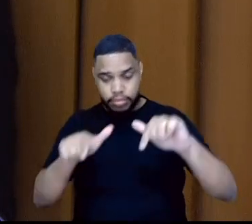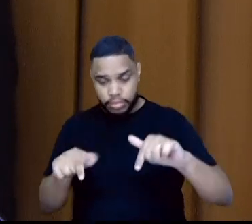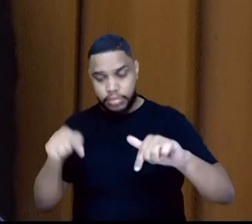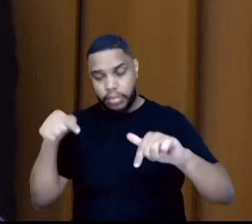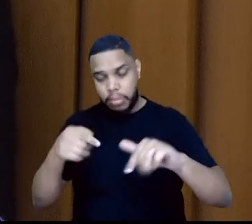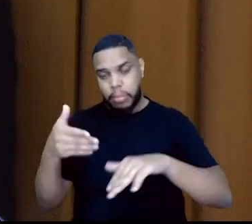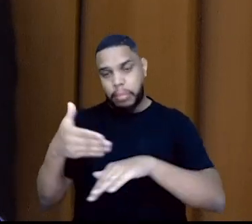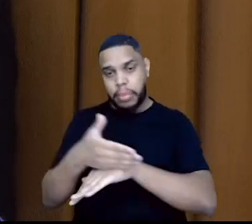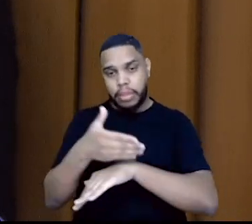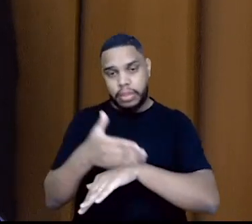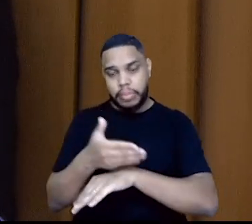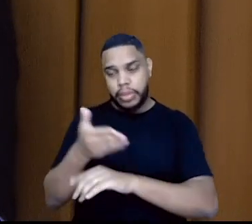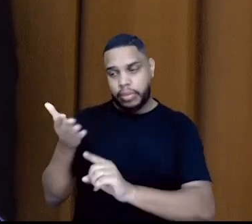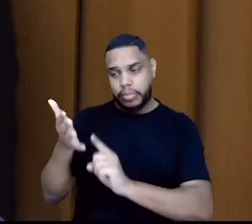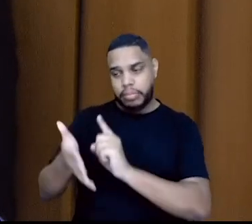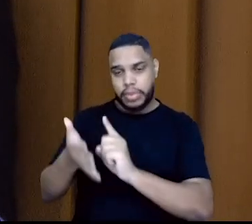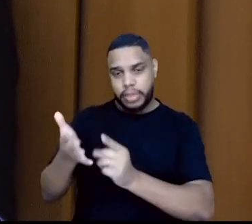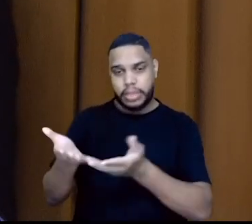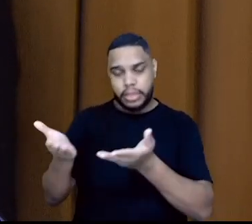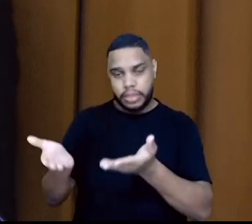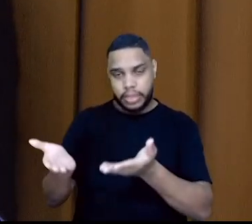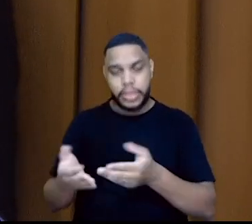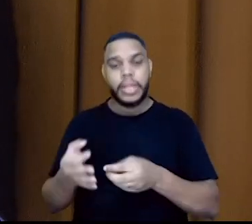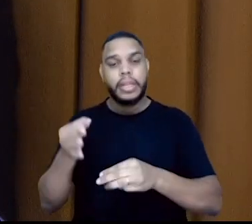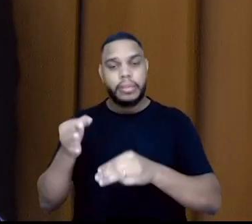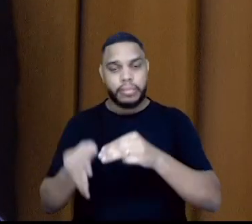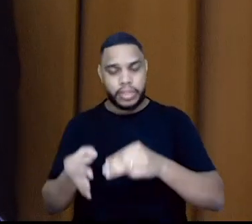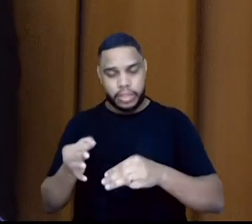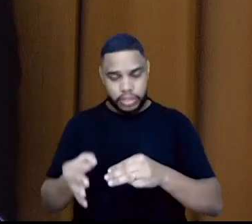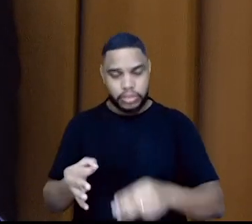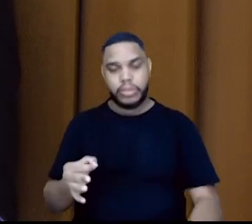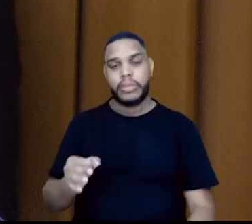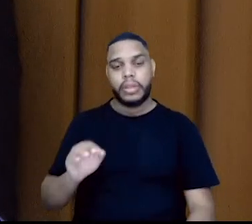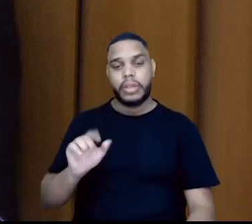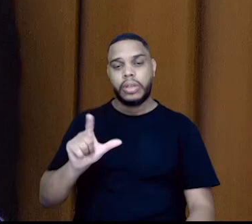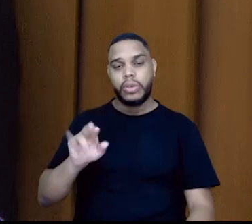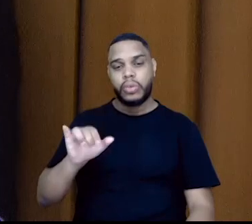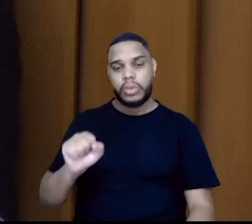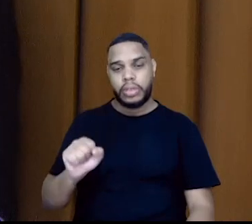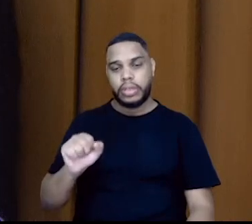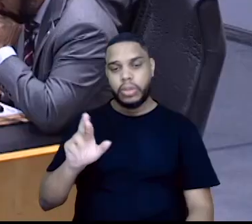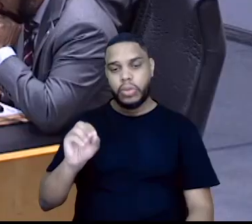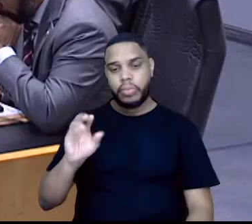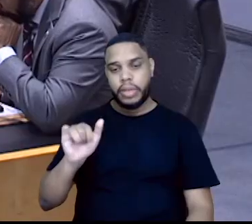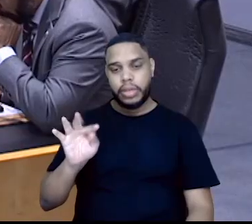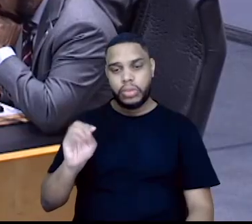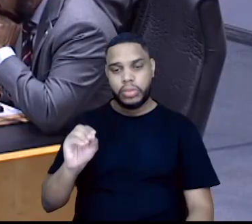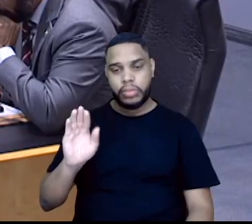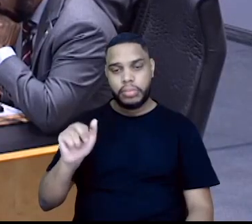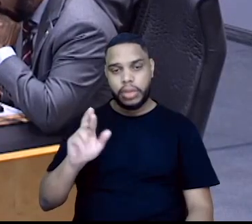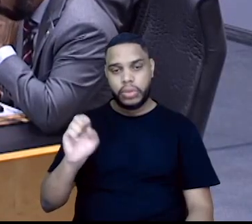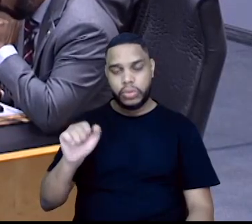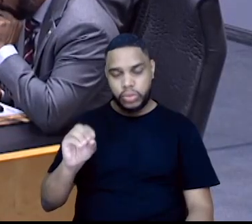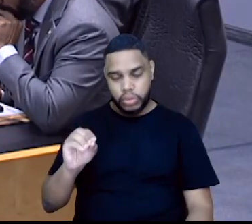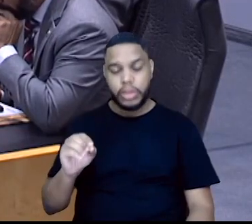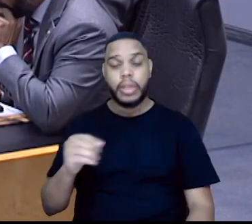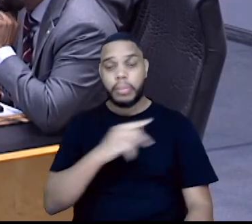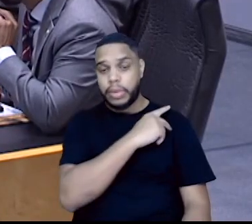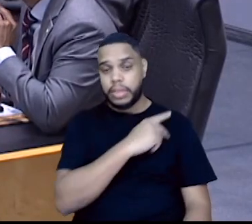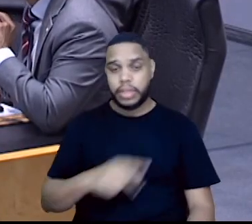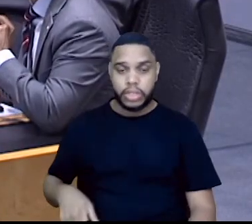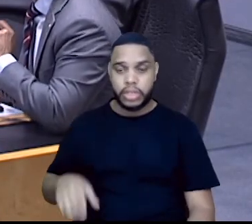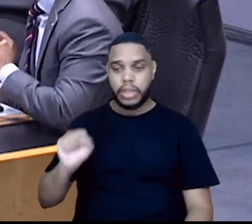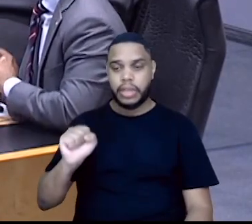ao palestrante, o excelentíssimo senhor ministro Luiz Roberto Barroso, presidente do STF e